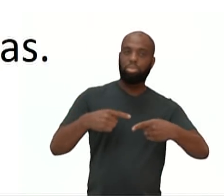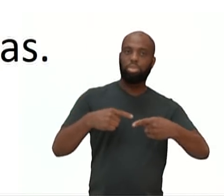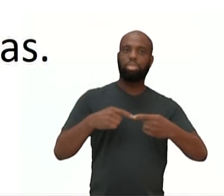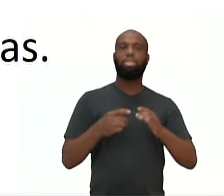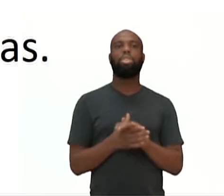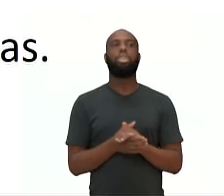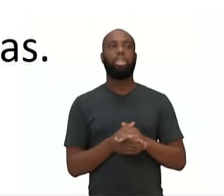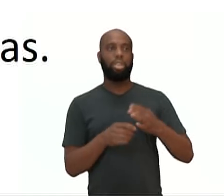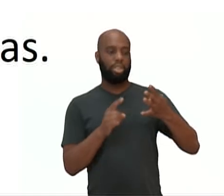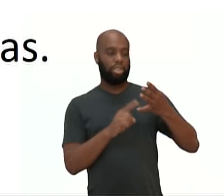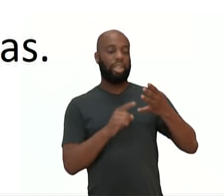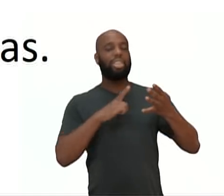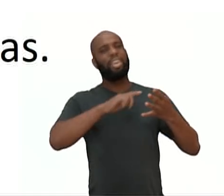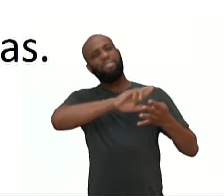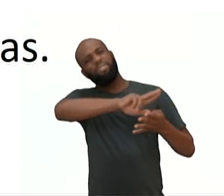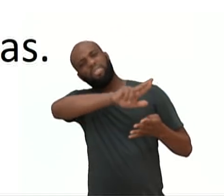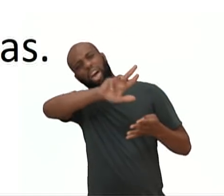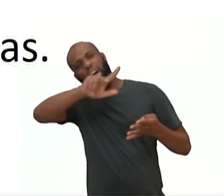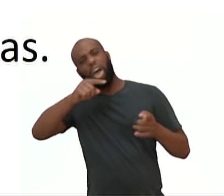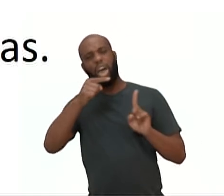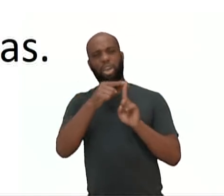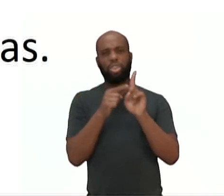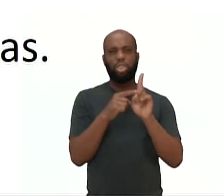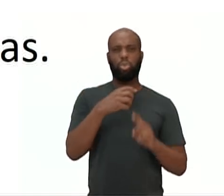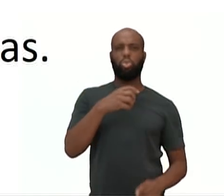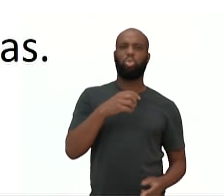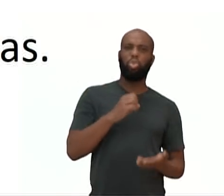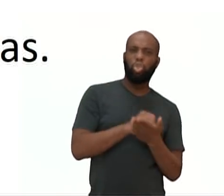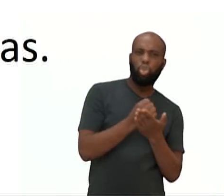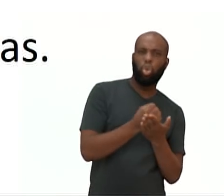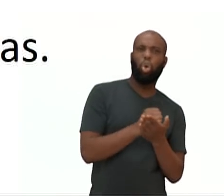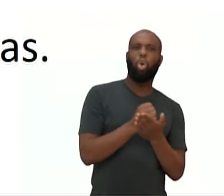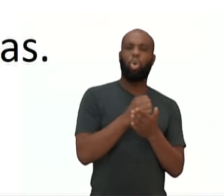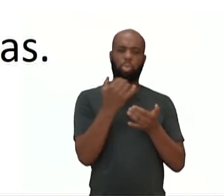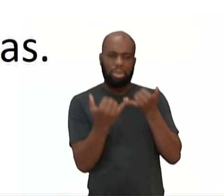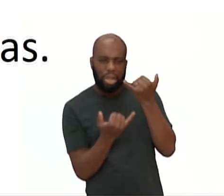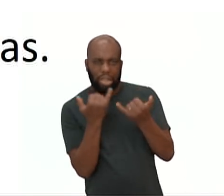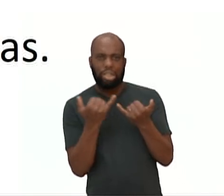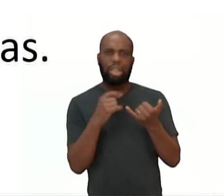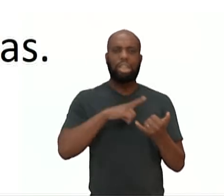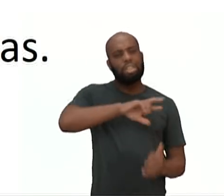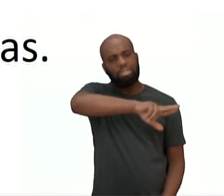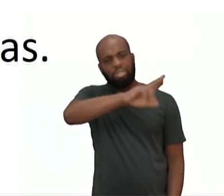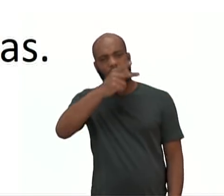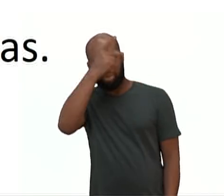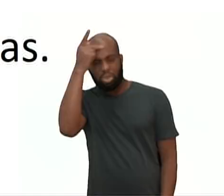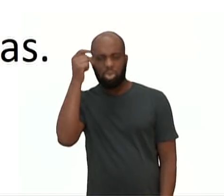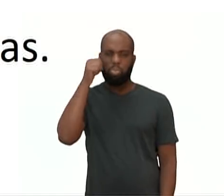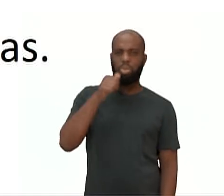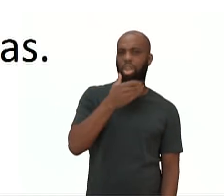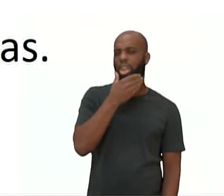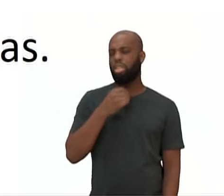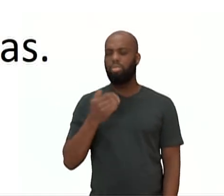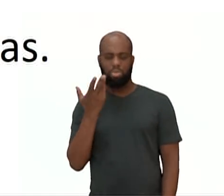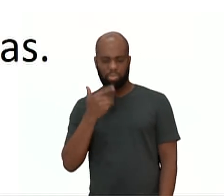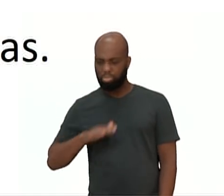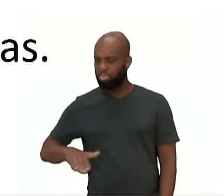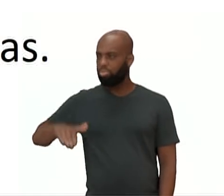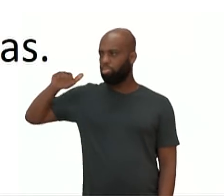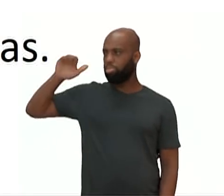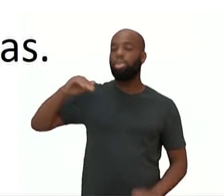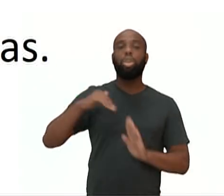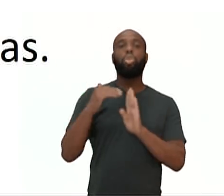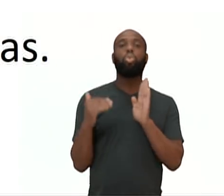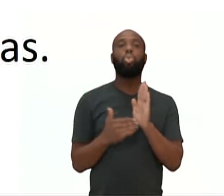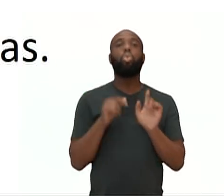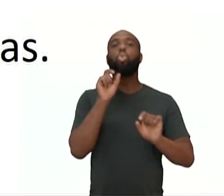Ou existem vários tipos de jogos, várias modalidades para várias pessoas, mulheres, adultos, crianças. Qual que você